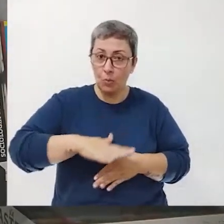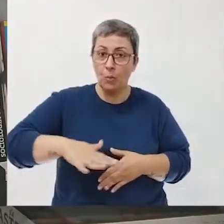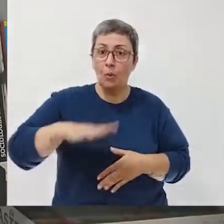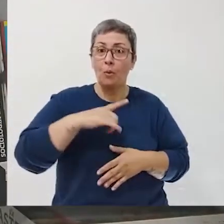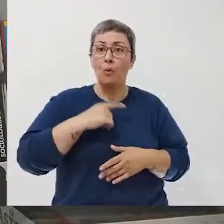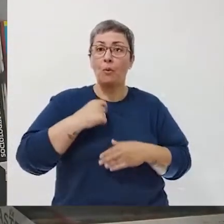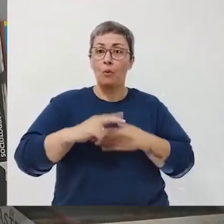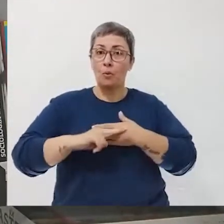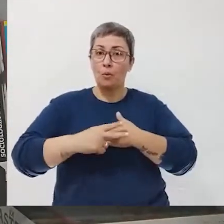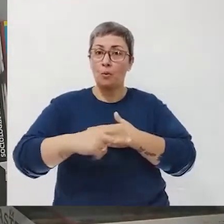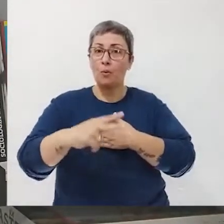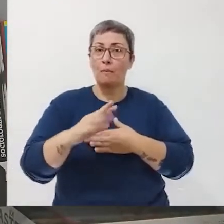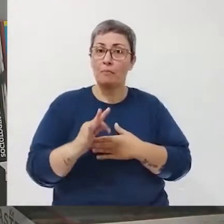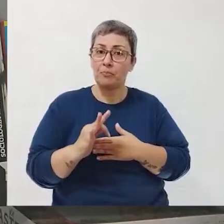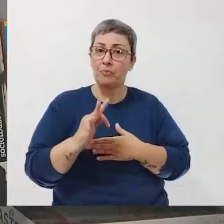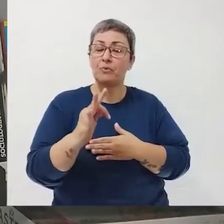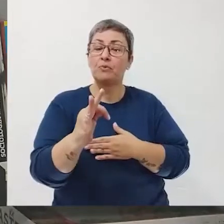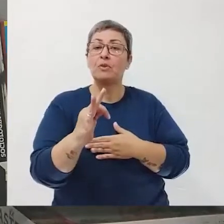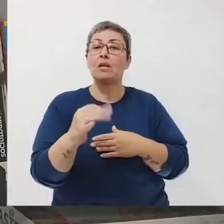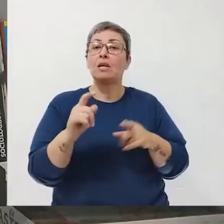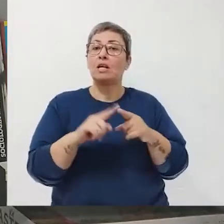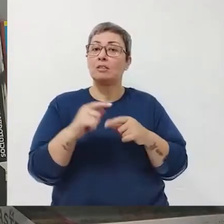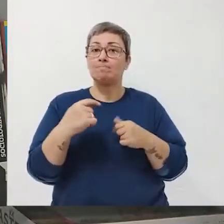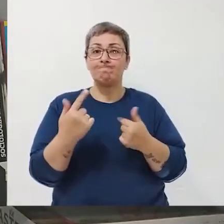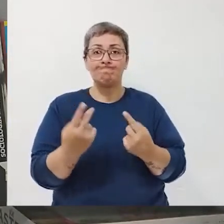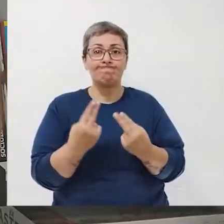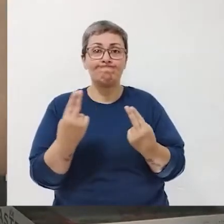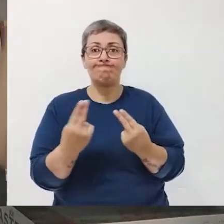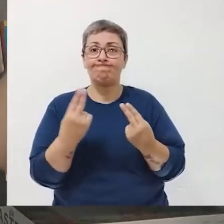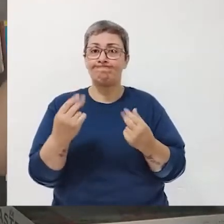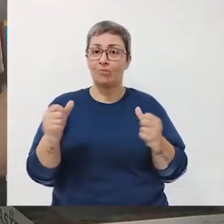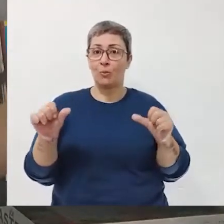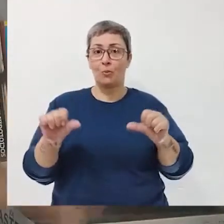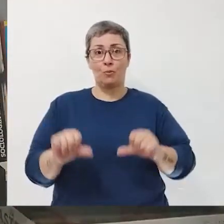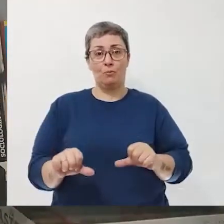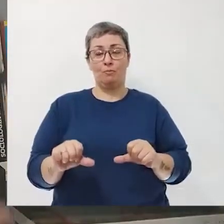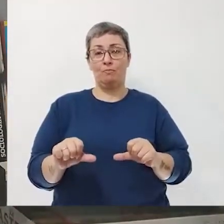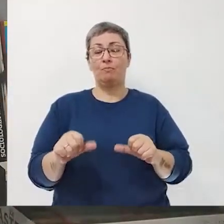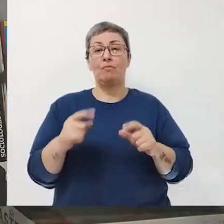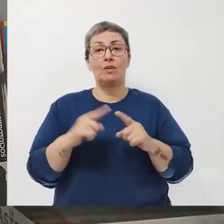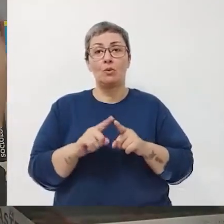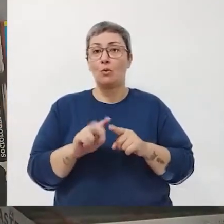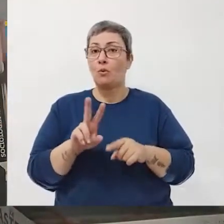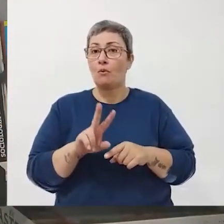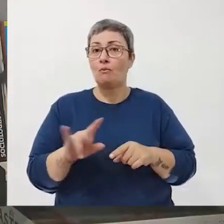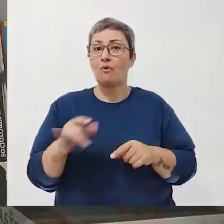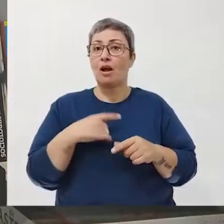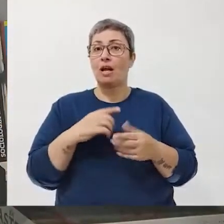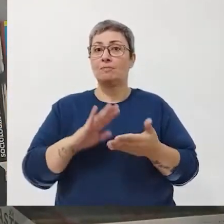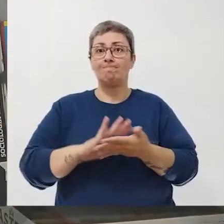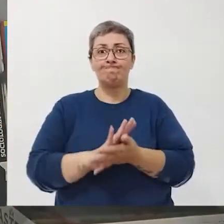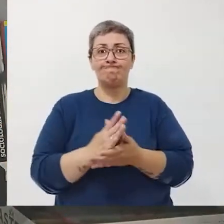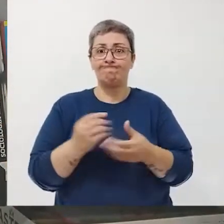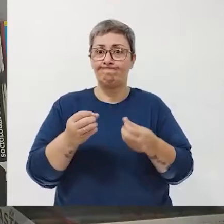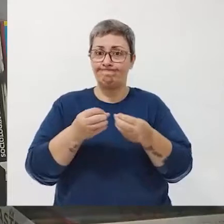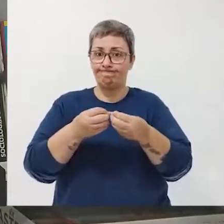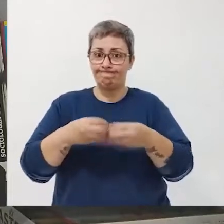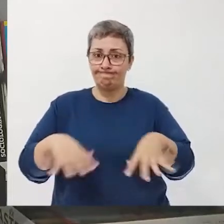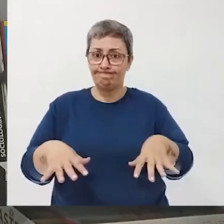as consequências em um futuro próximo não sejam ainda piores, né? Não sejam ainda mais